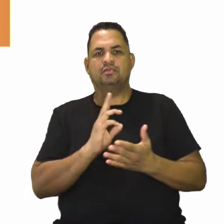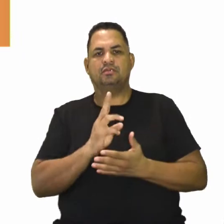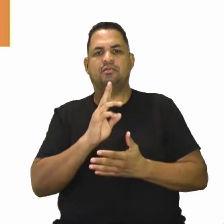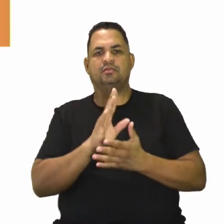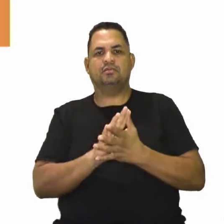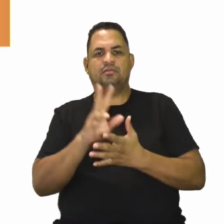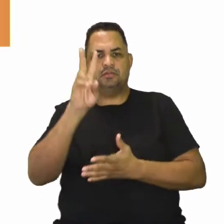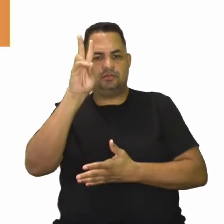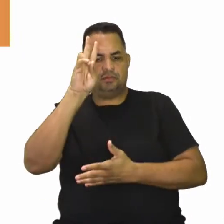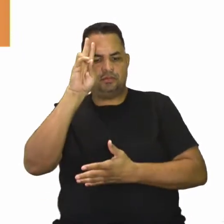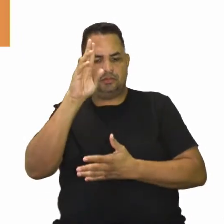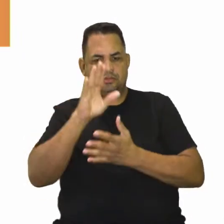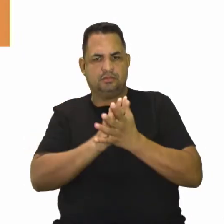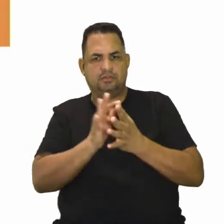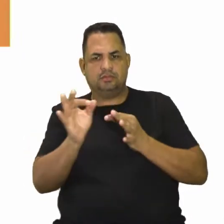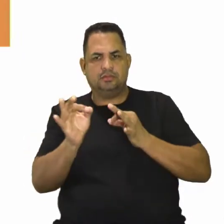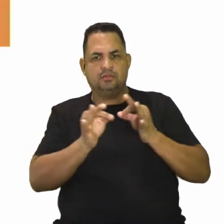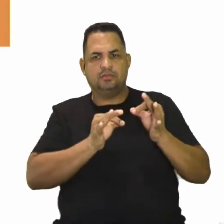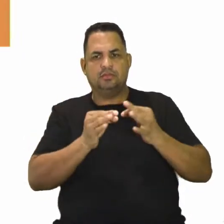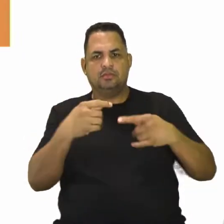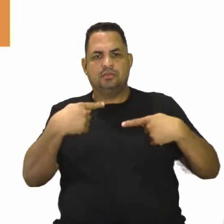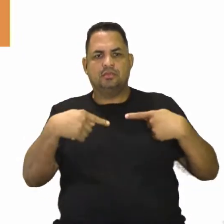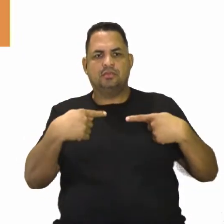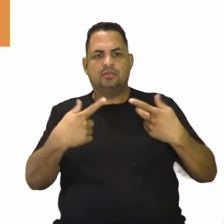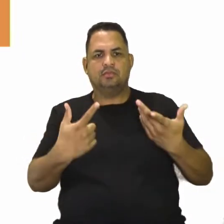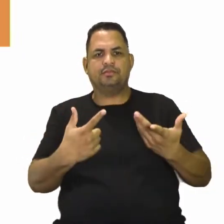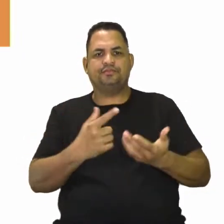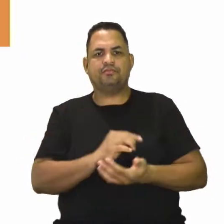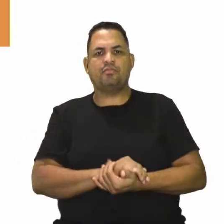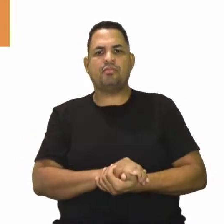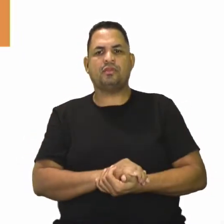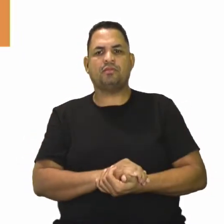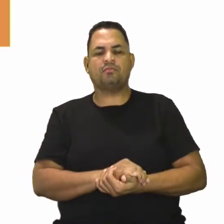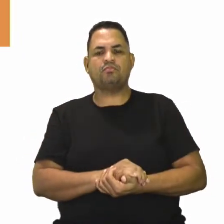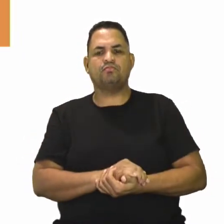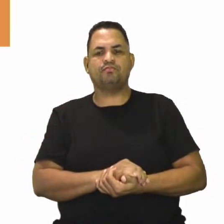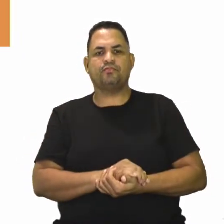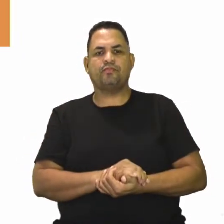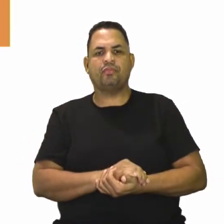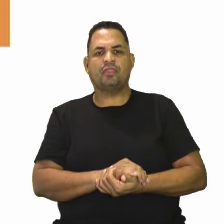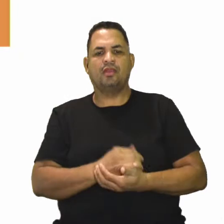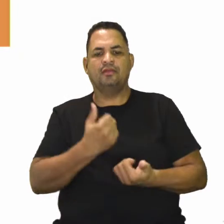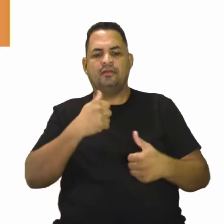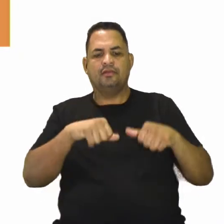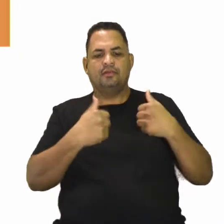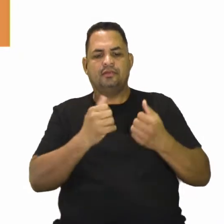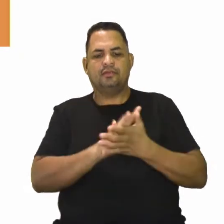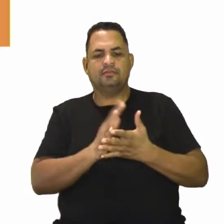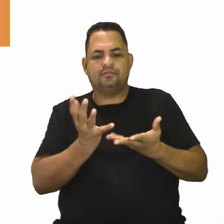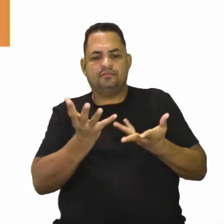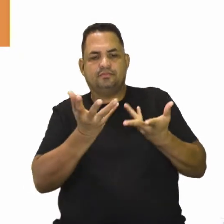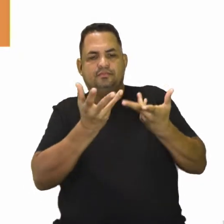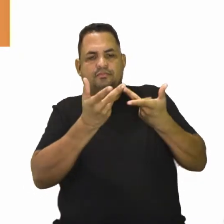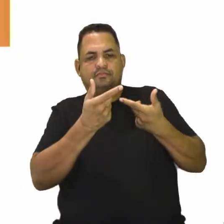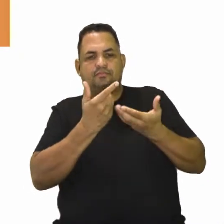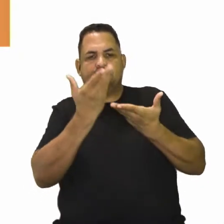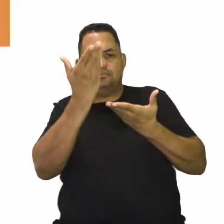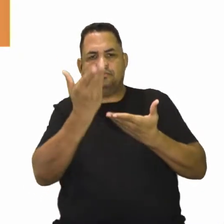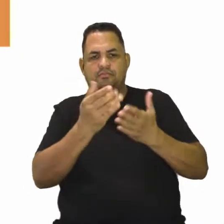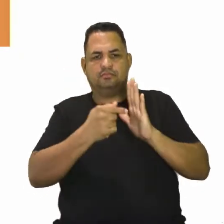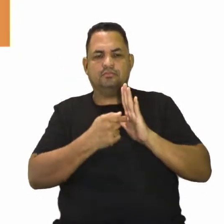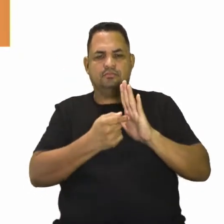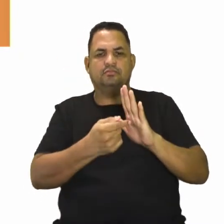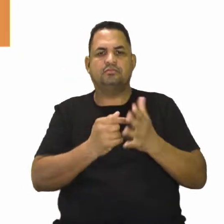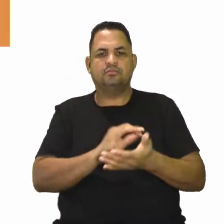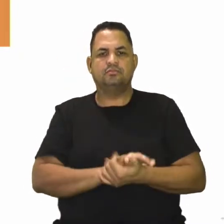processo histórico aqui das organizações políticas, e vamos avaliar essas habilidades aí que eu trago para